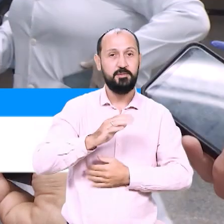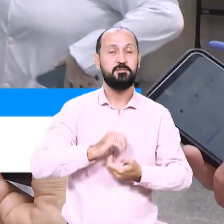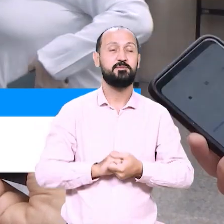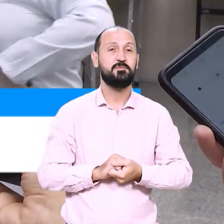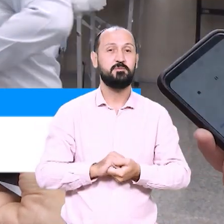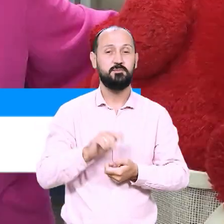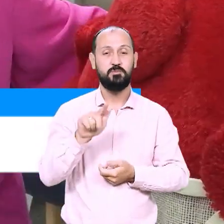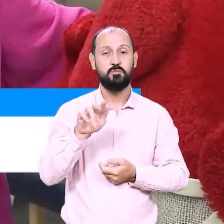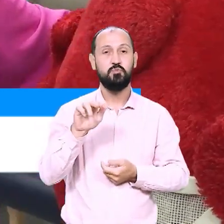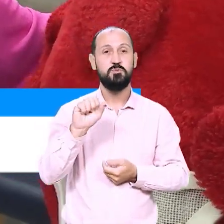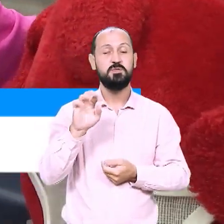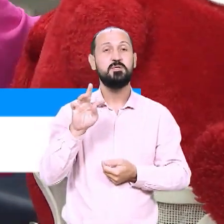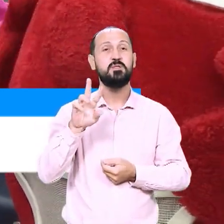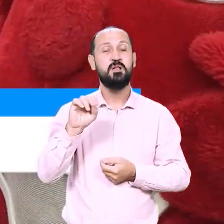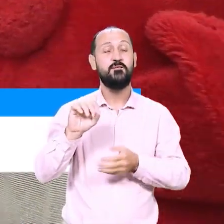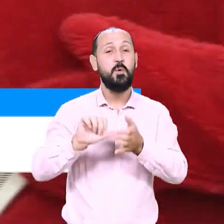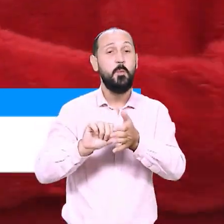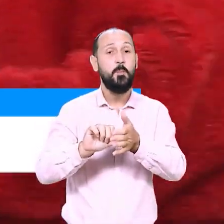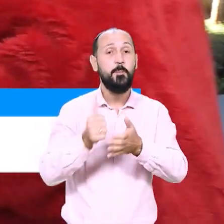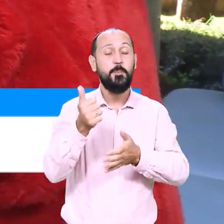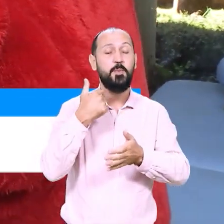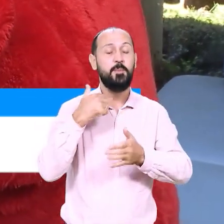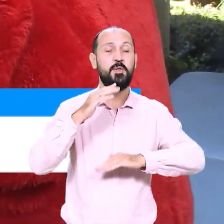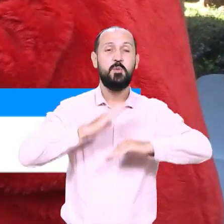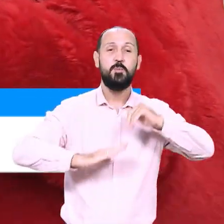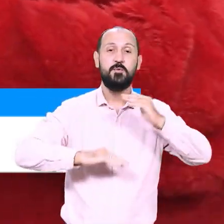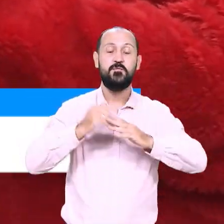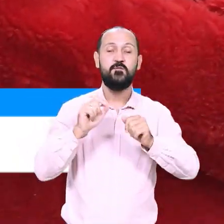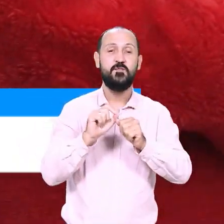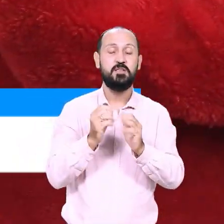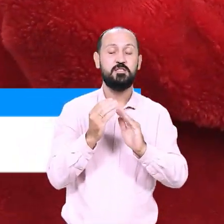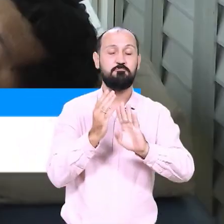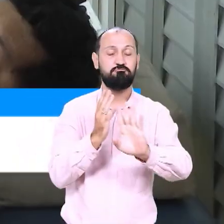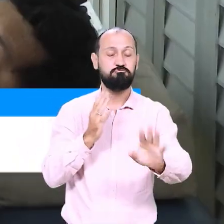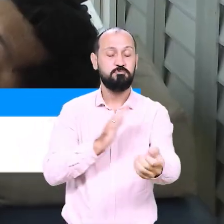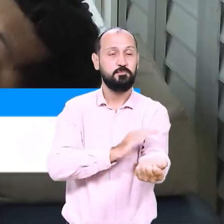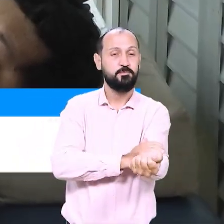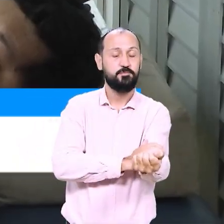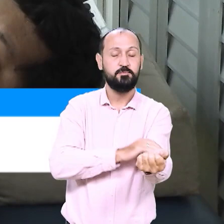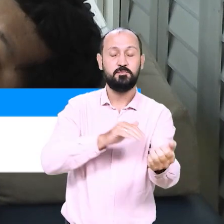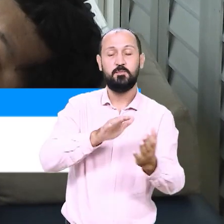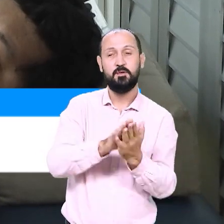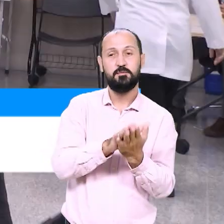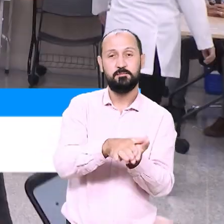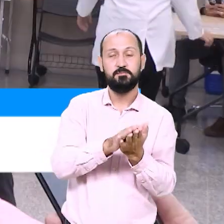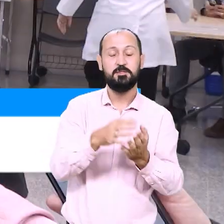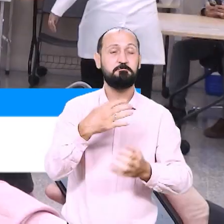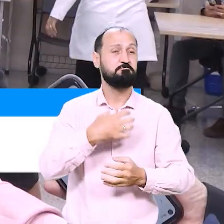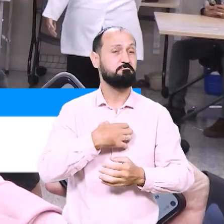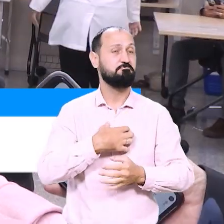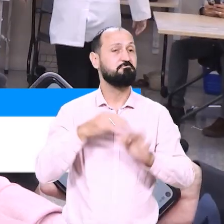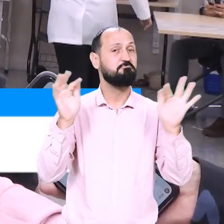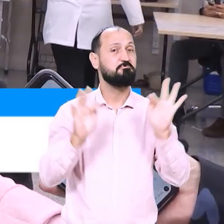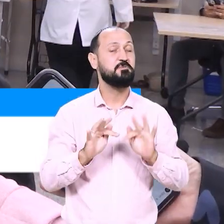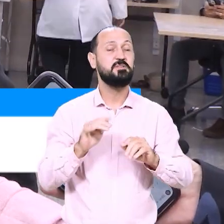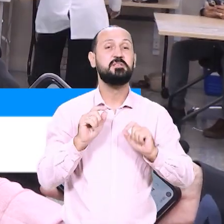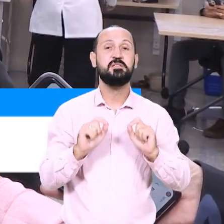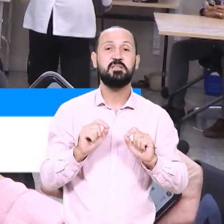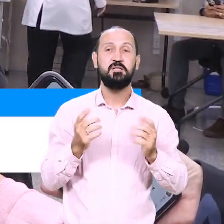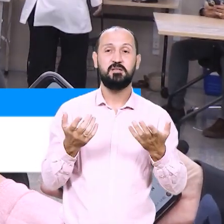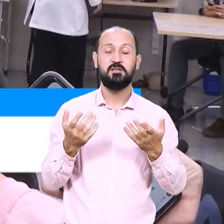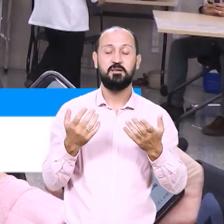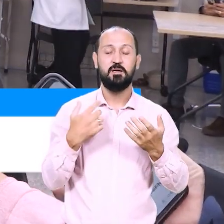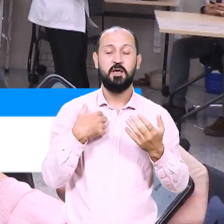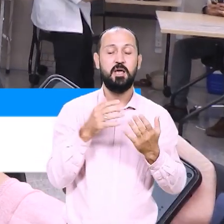de Brasil. Gustavo Nakazato foi o primeiro servidor a realizar a doação. É uma sensação